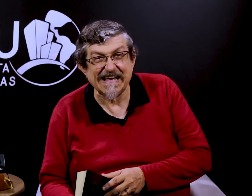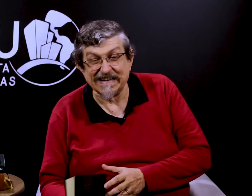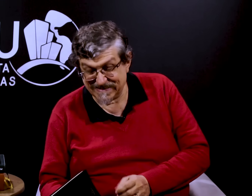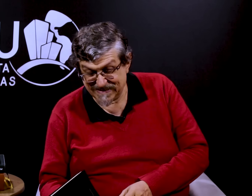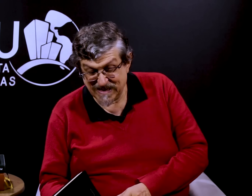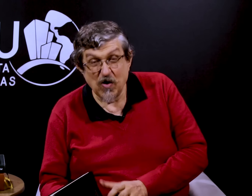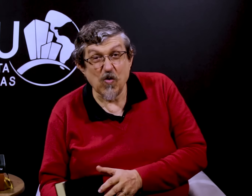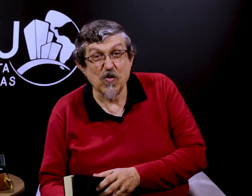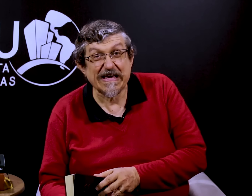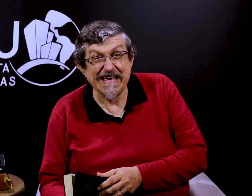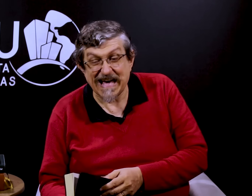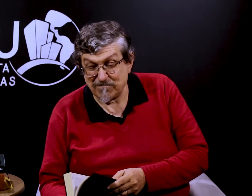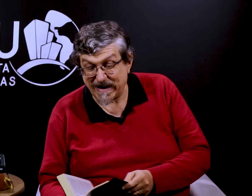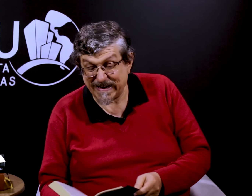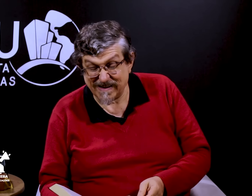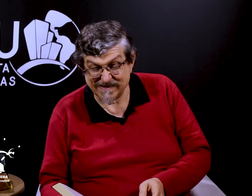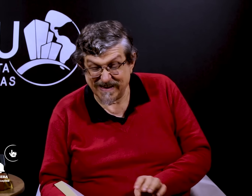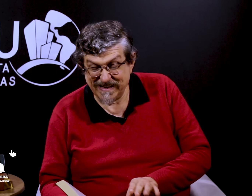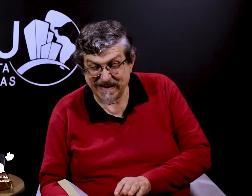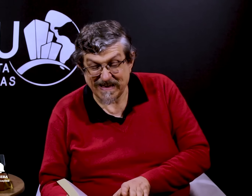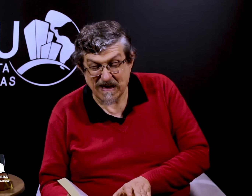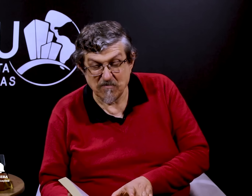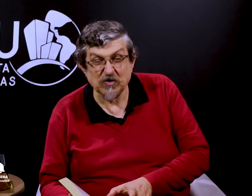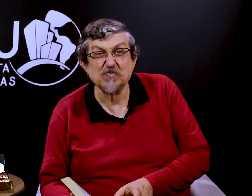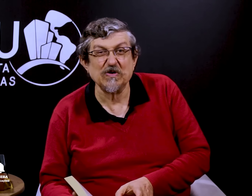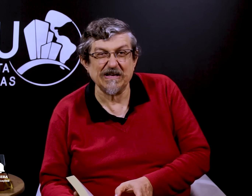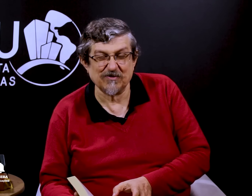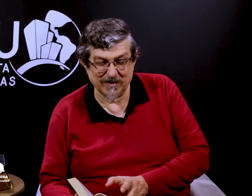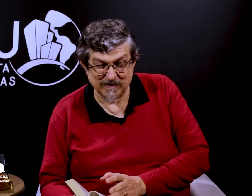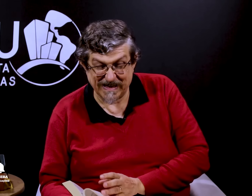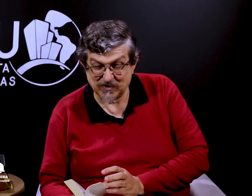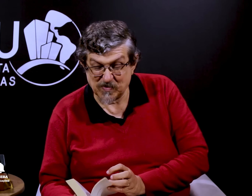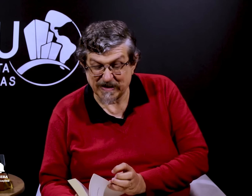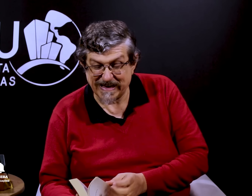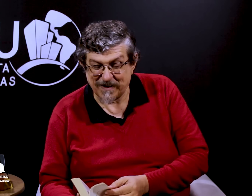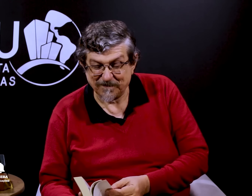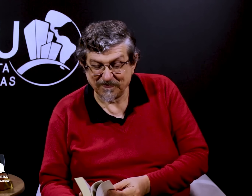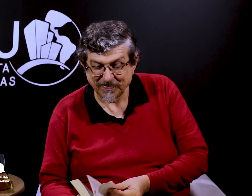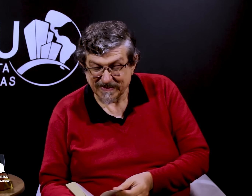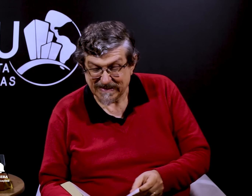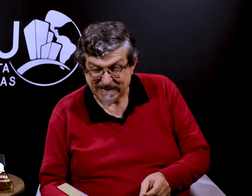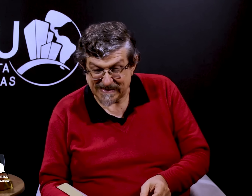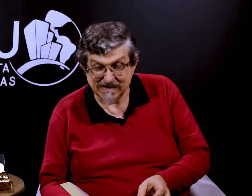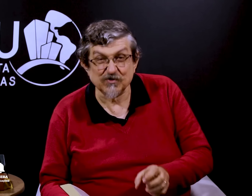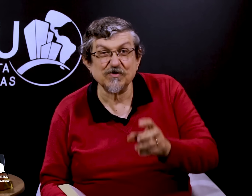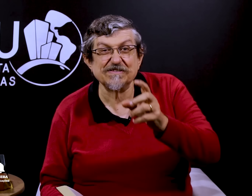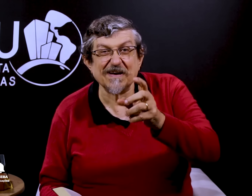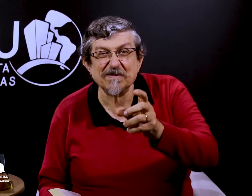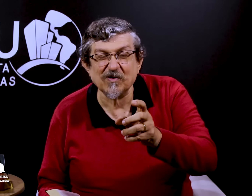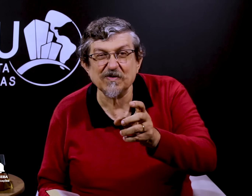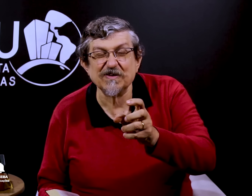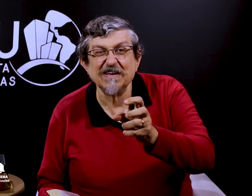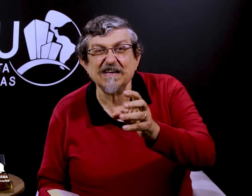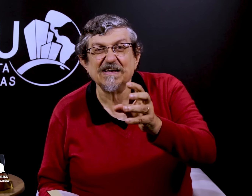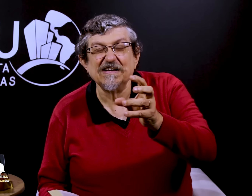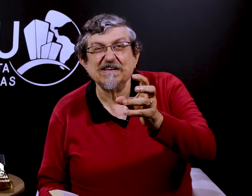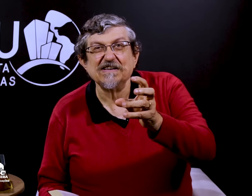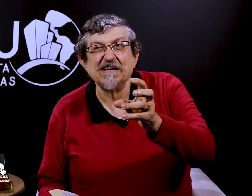estabelece nada. O que aparece ali é muito bonito ver no texto, porque surge, sabe de